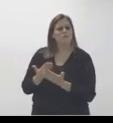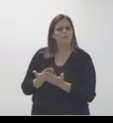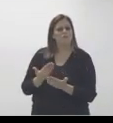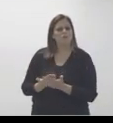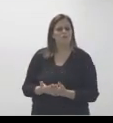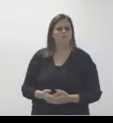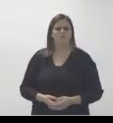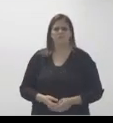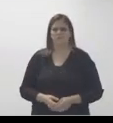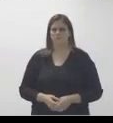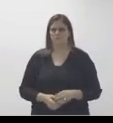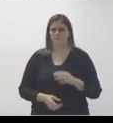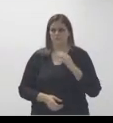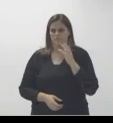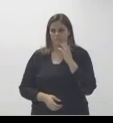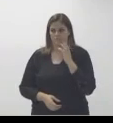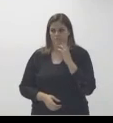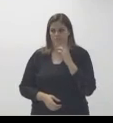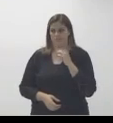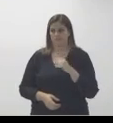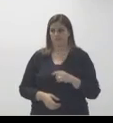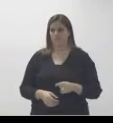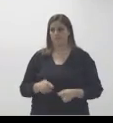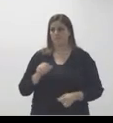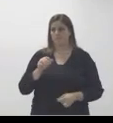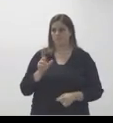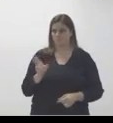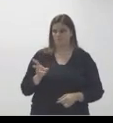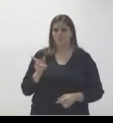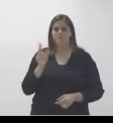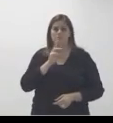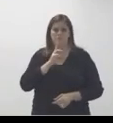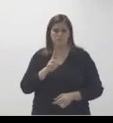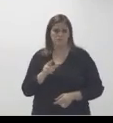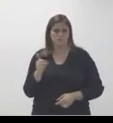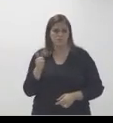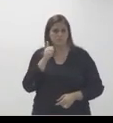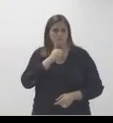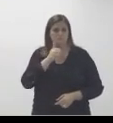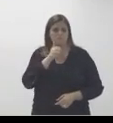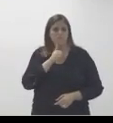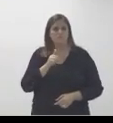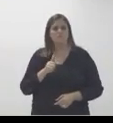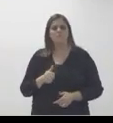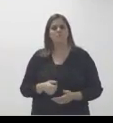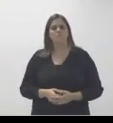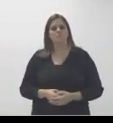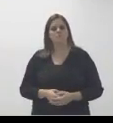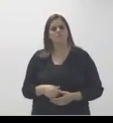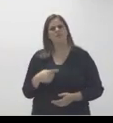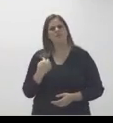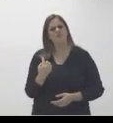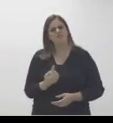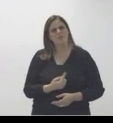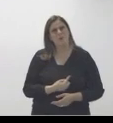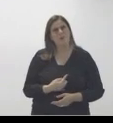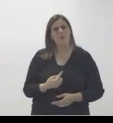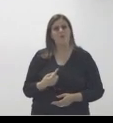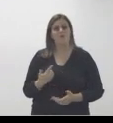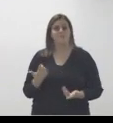também queremos acreditar que dentro das diretrizes curriculares